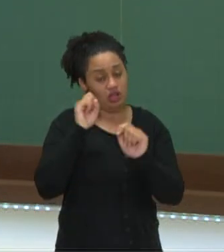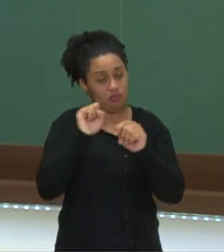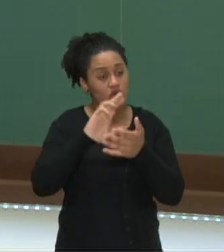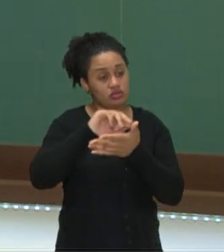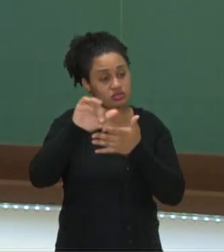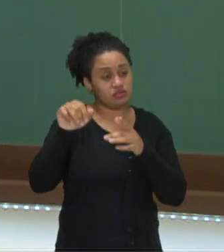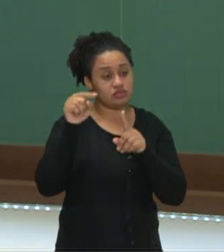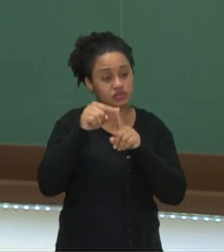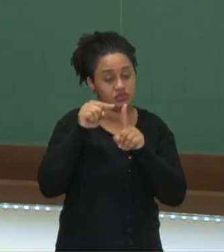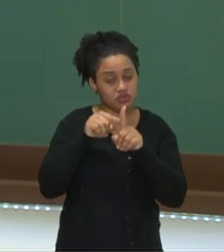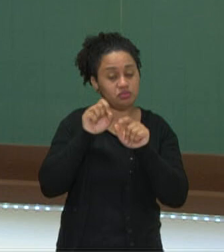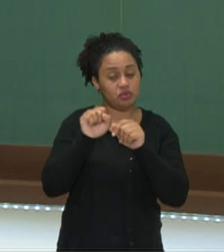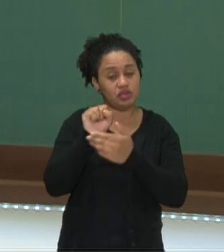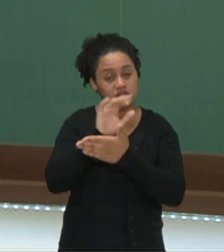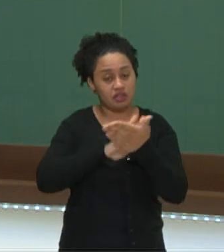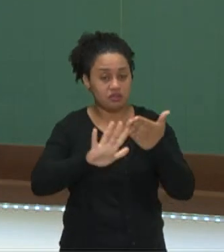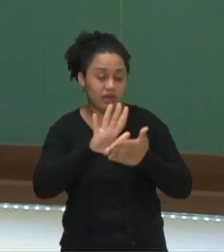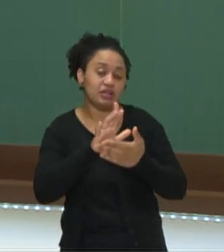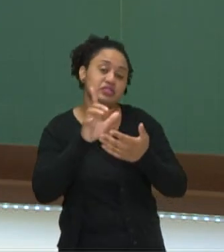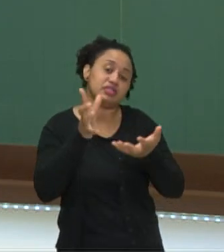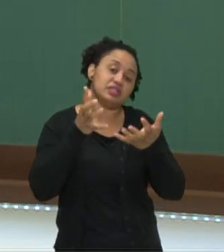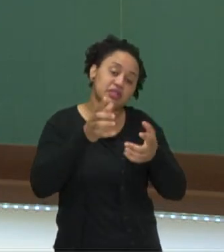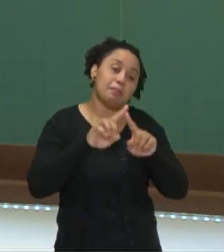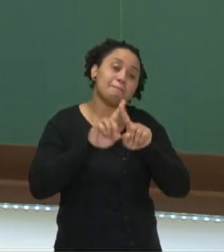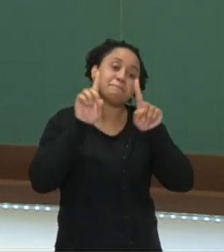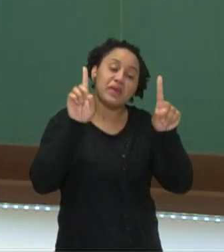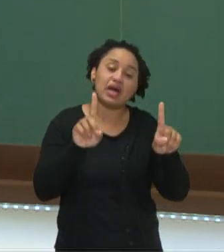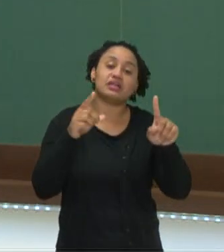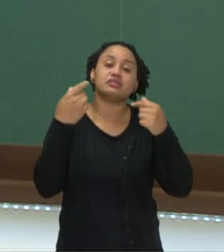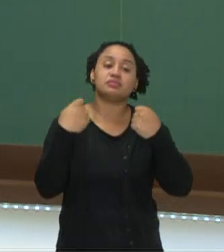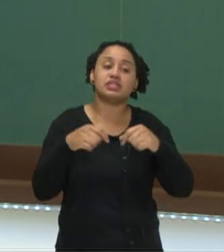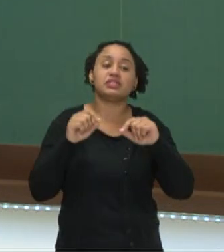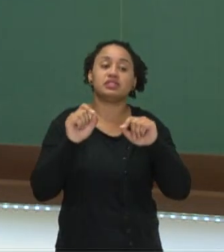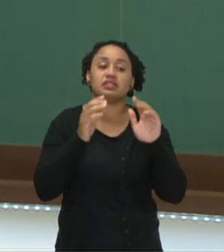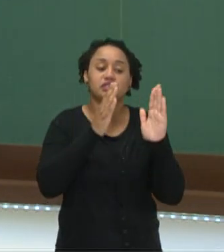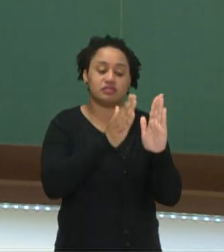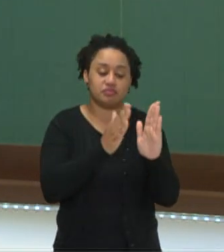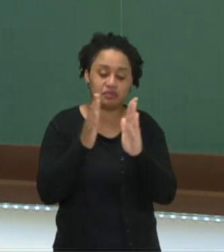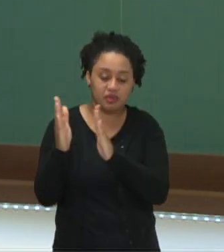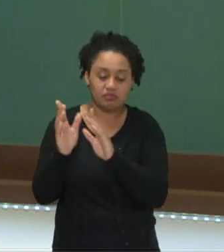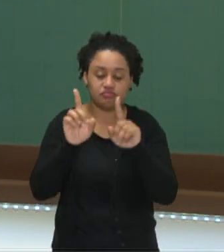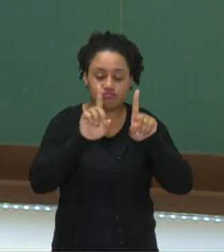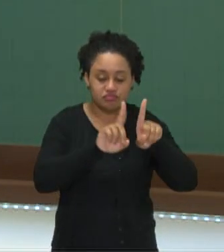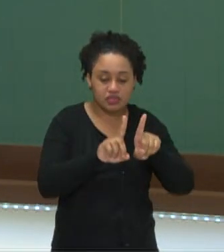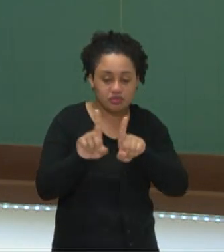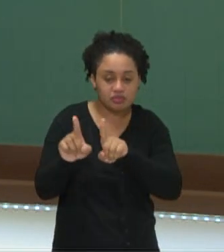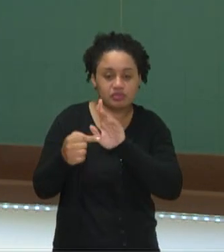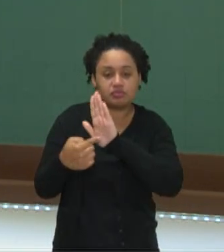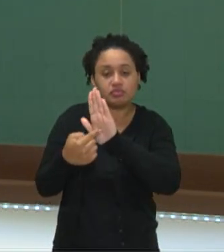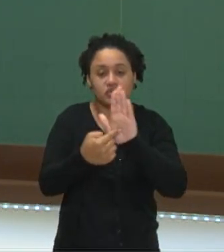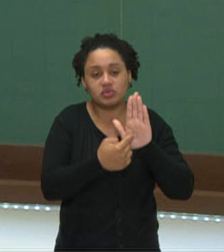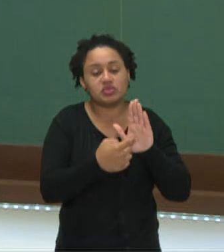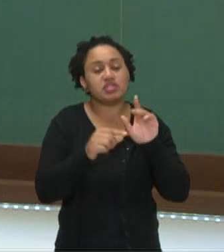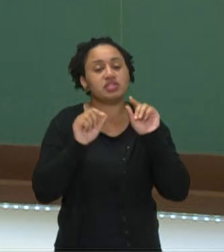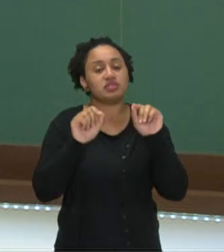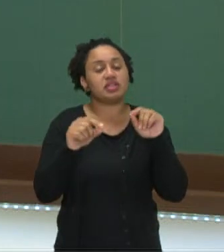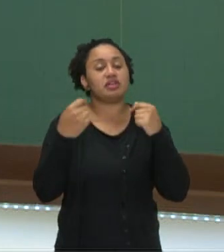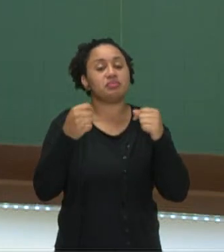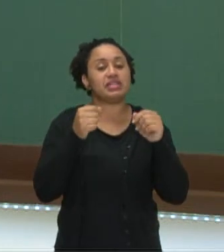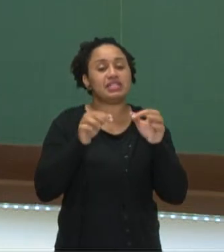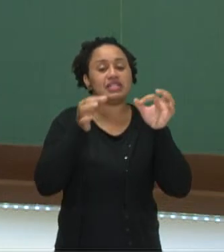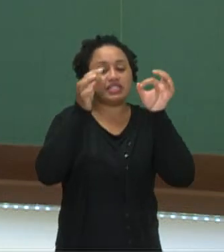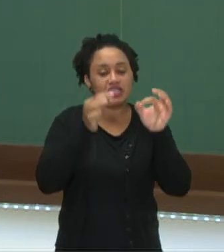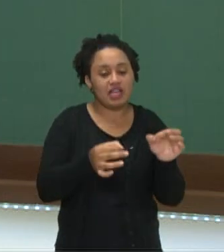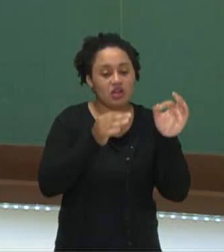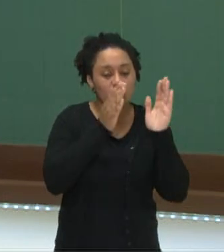você pode fazer a figura que você quiser, desde que as partes que você representou, que você dividiu, tenham